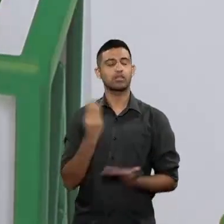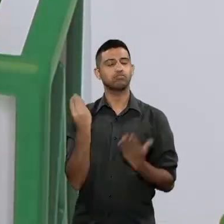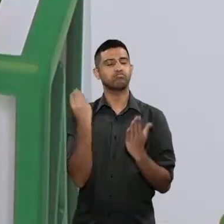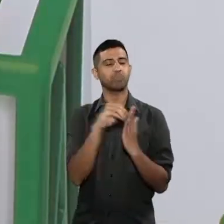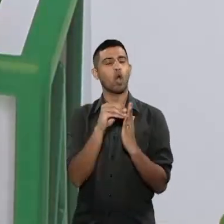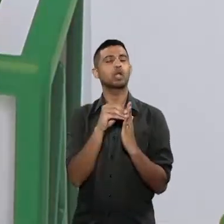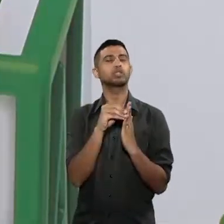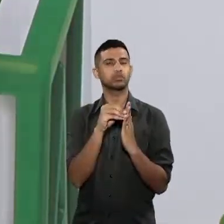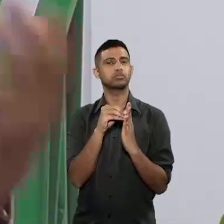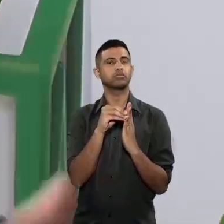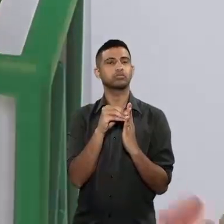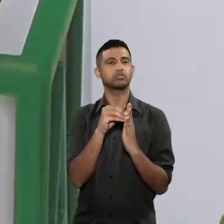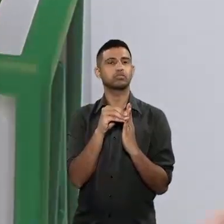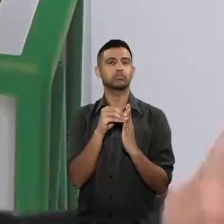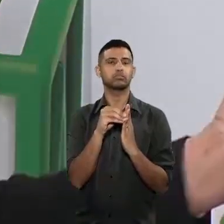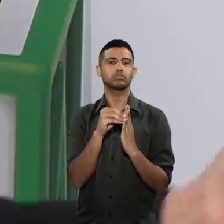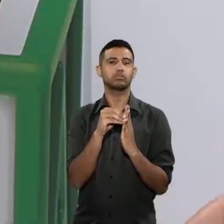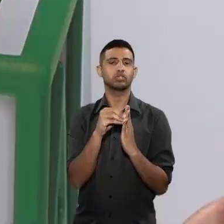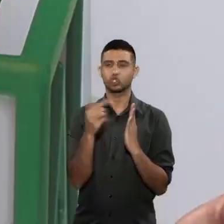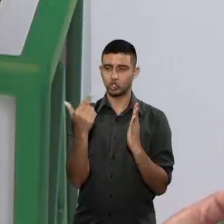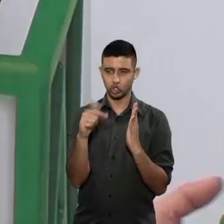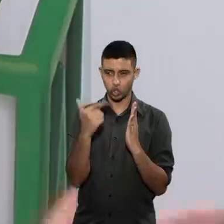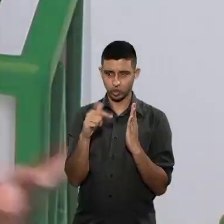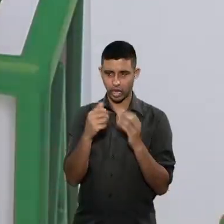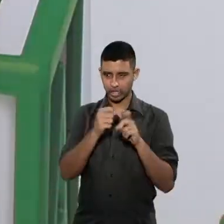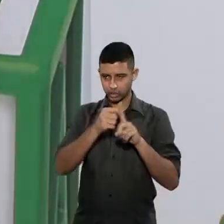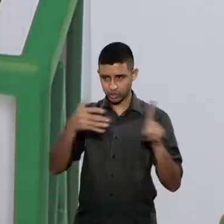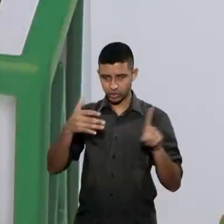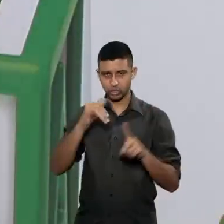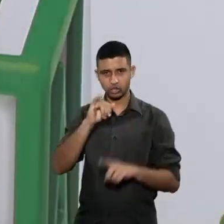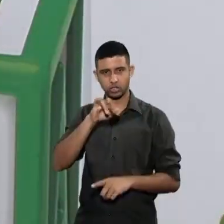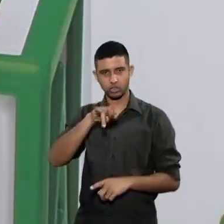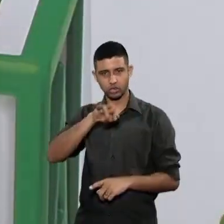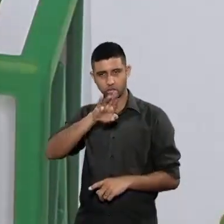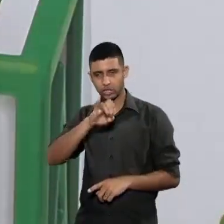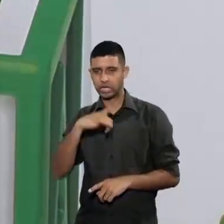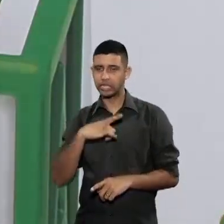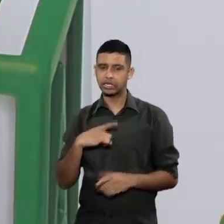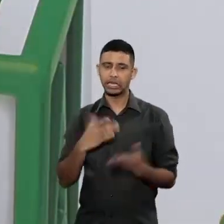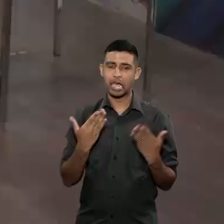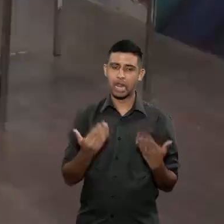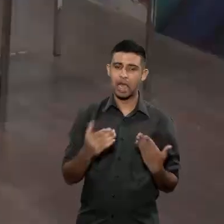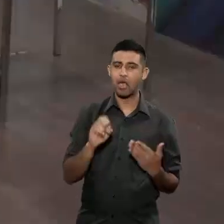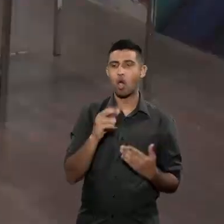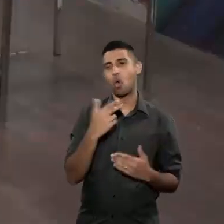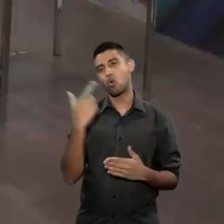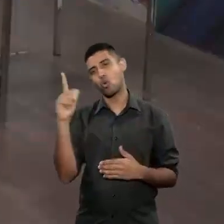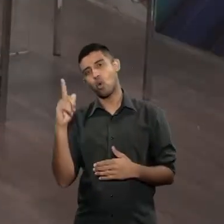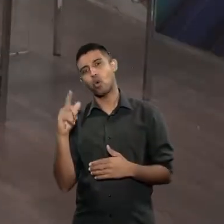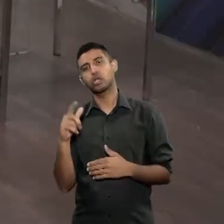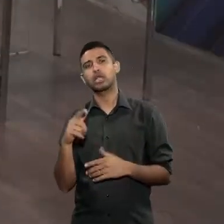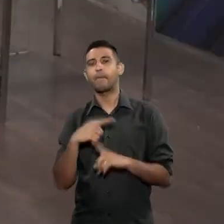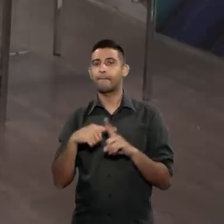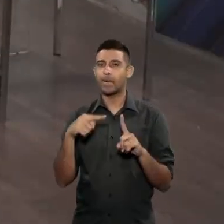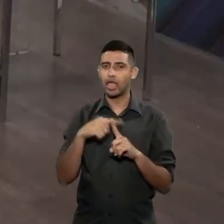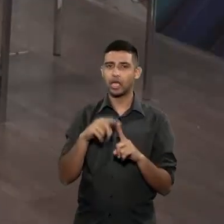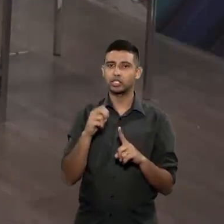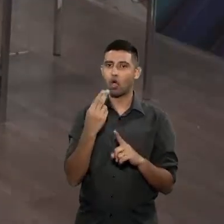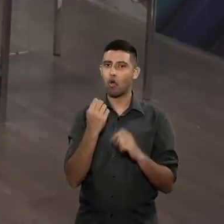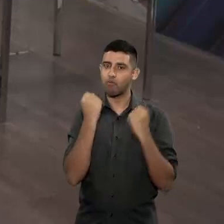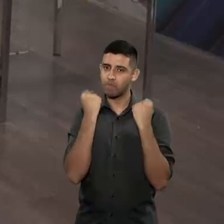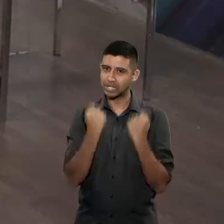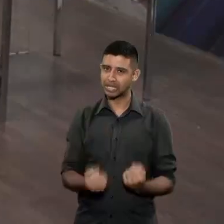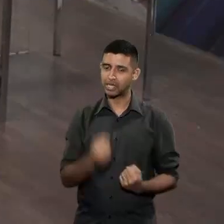colocamos, classificamos como não existente a síndrome de Ehlers, como leve, ou é uma outra situação, moderada